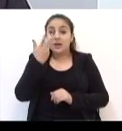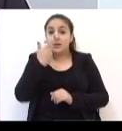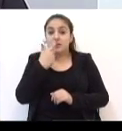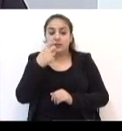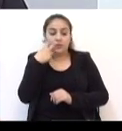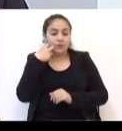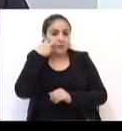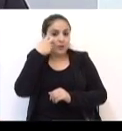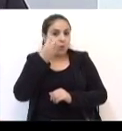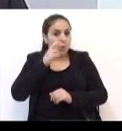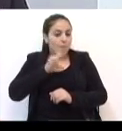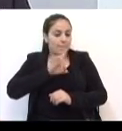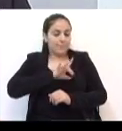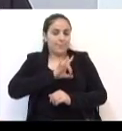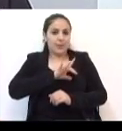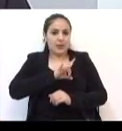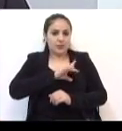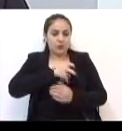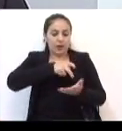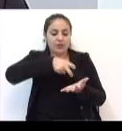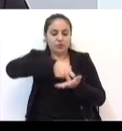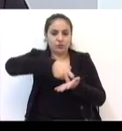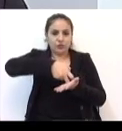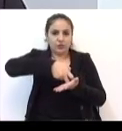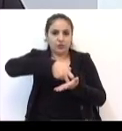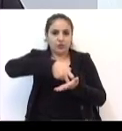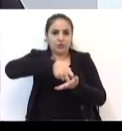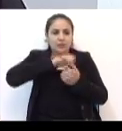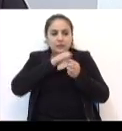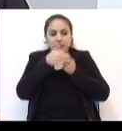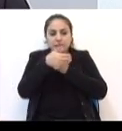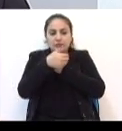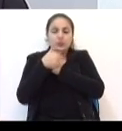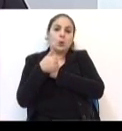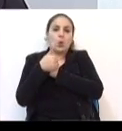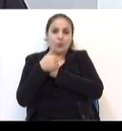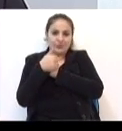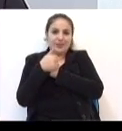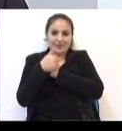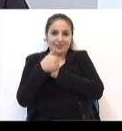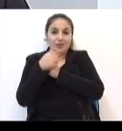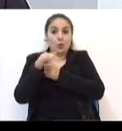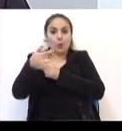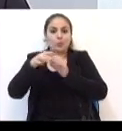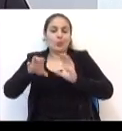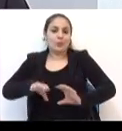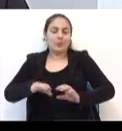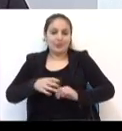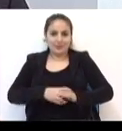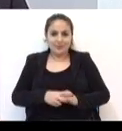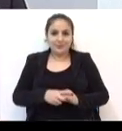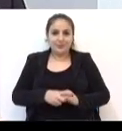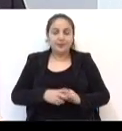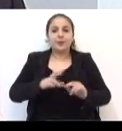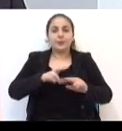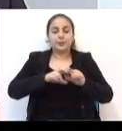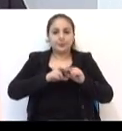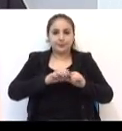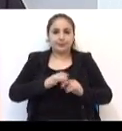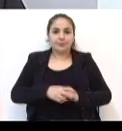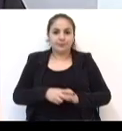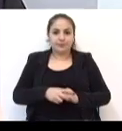ou com medo de ser até castigada, ela se esconde atrás desse outro comportamento, né? Então